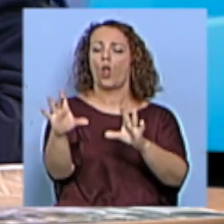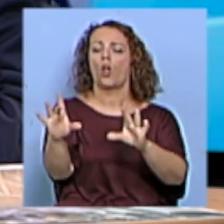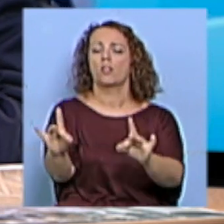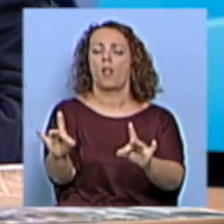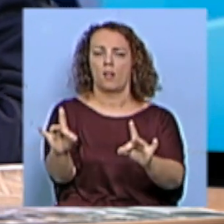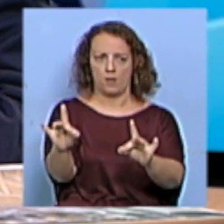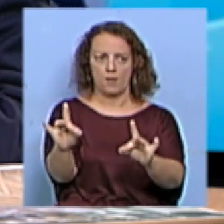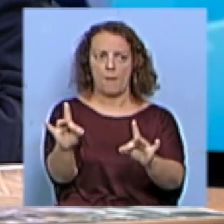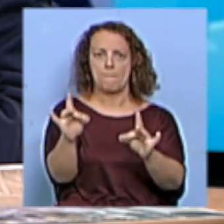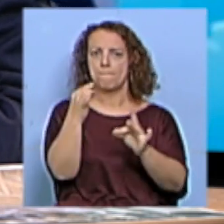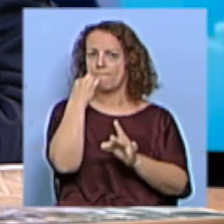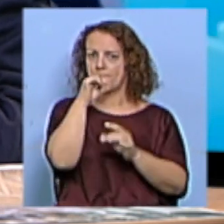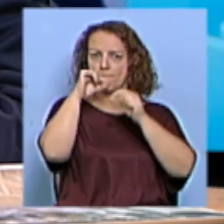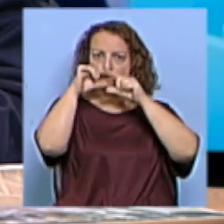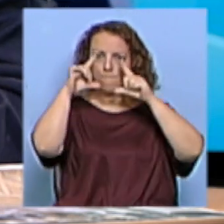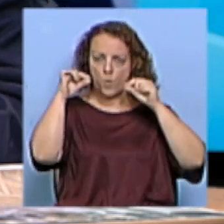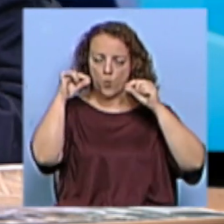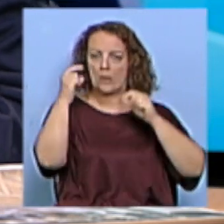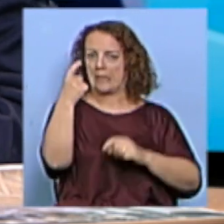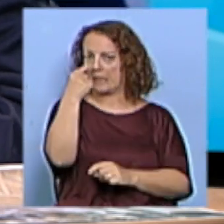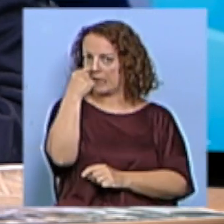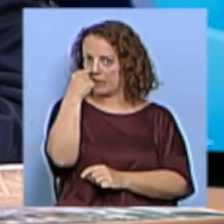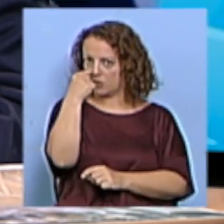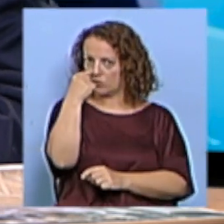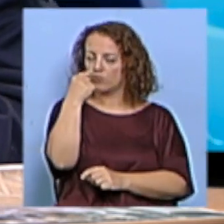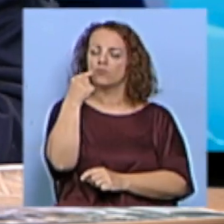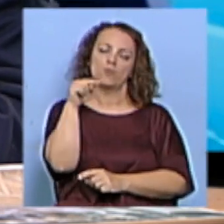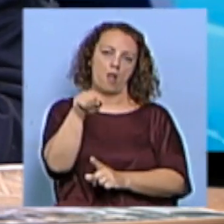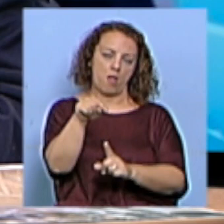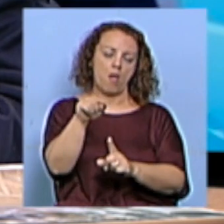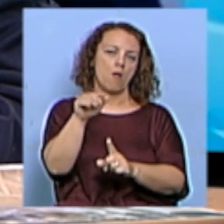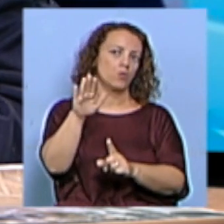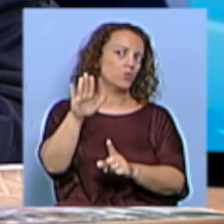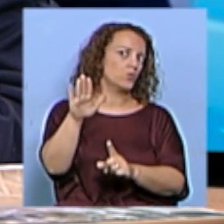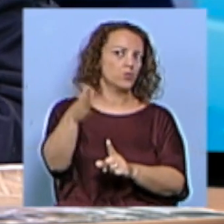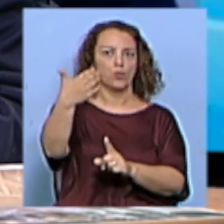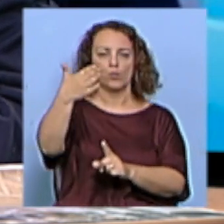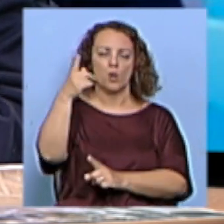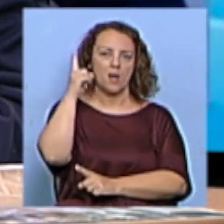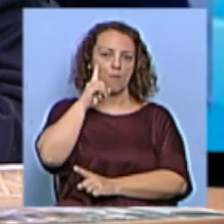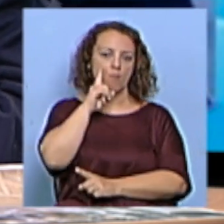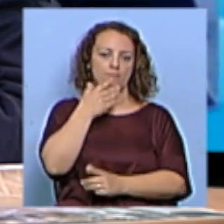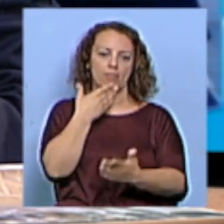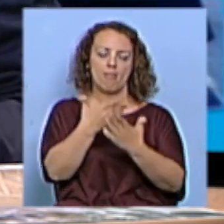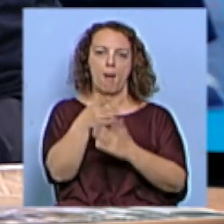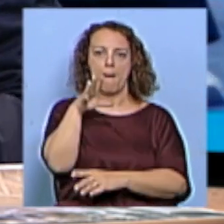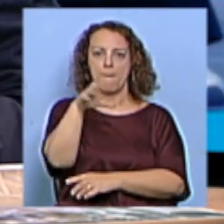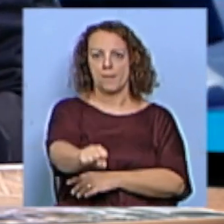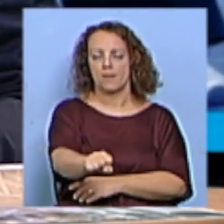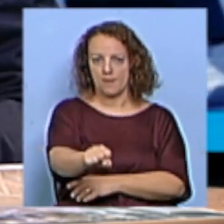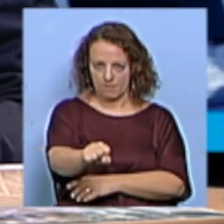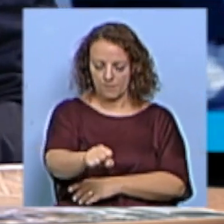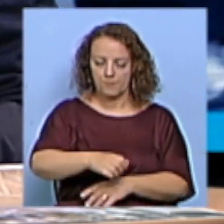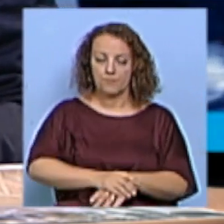nossas boca e o nosso nariz, que é aqui assim uma condição essencial de contágio. Portanto, tudo aquilo que